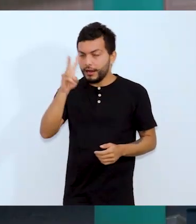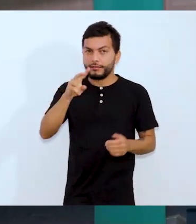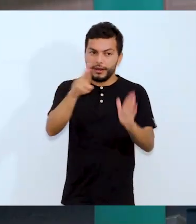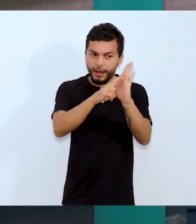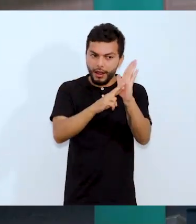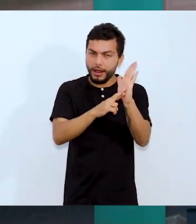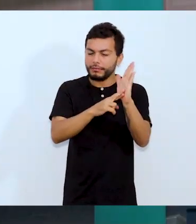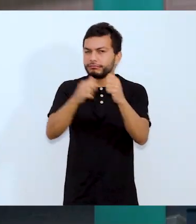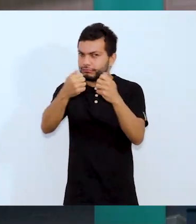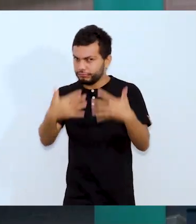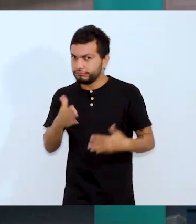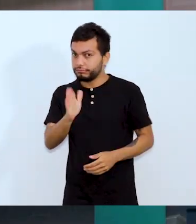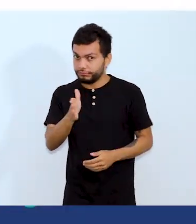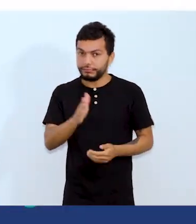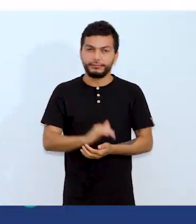que acabamos de ver.